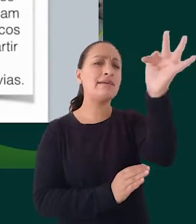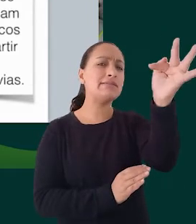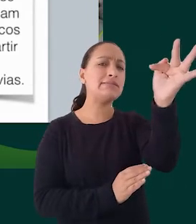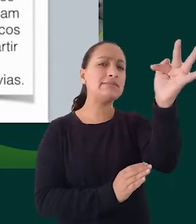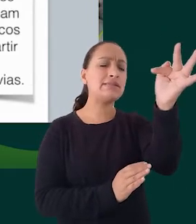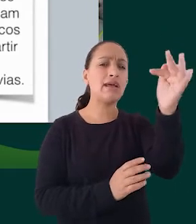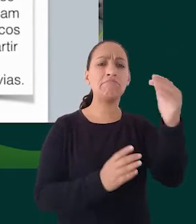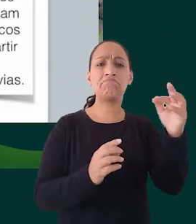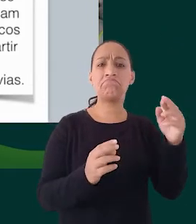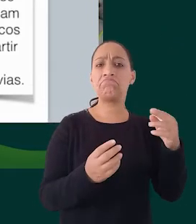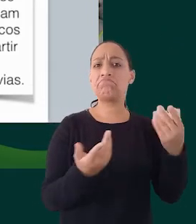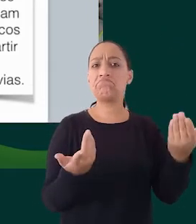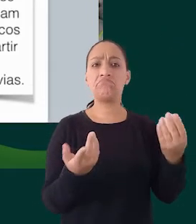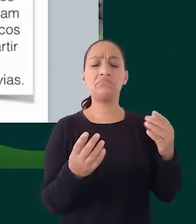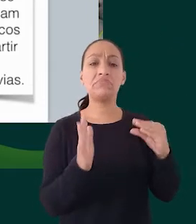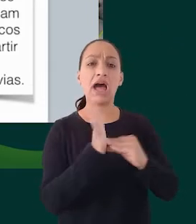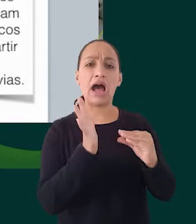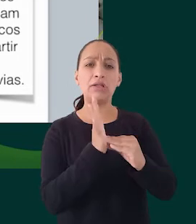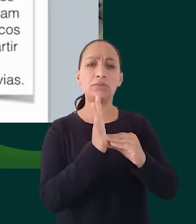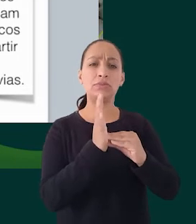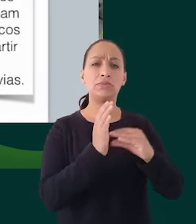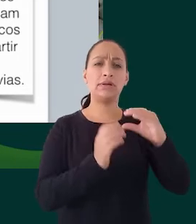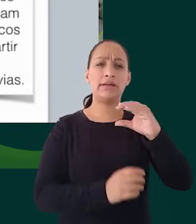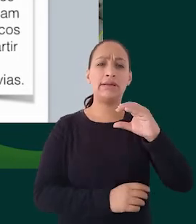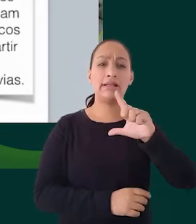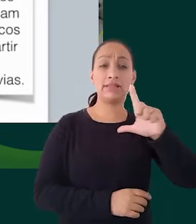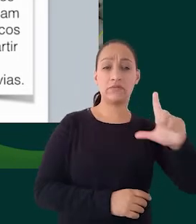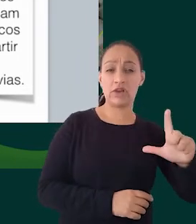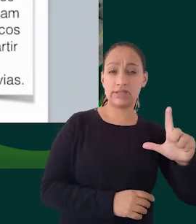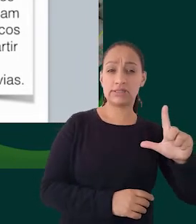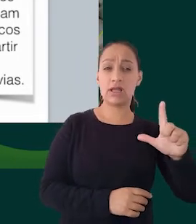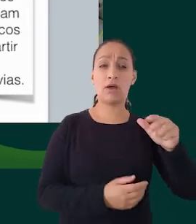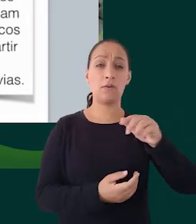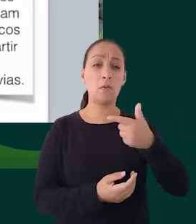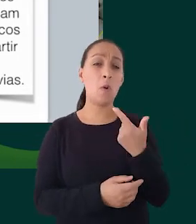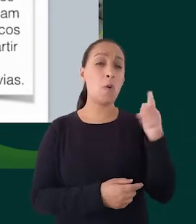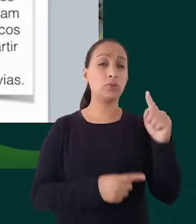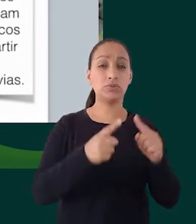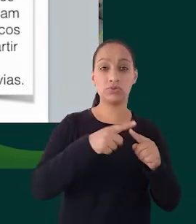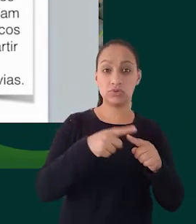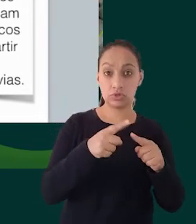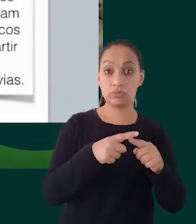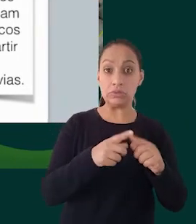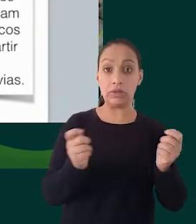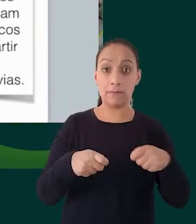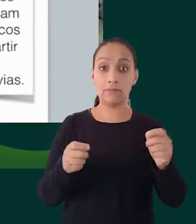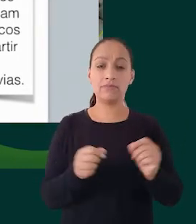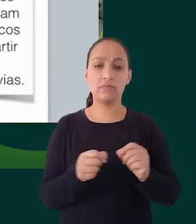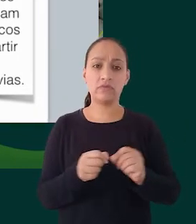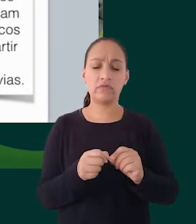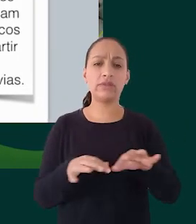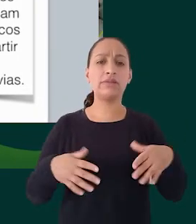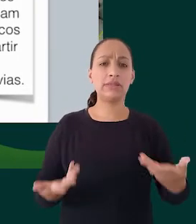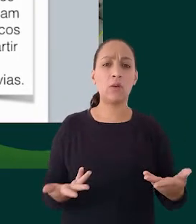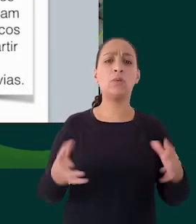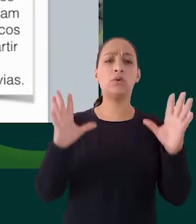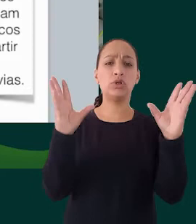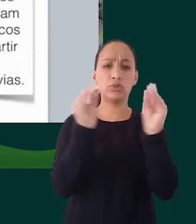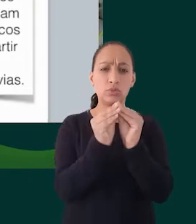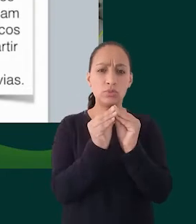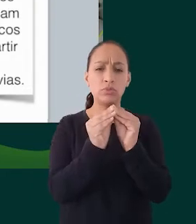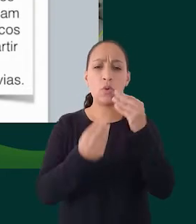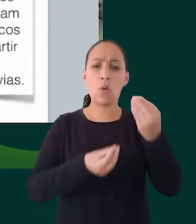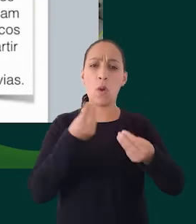outras, classificação dos dados, dentre outras coisas. Então, isso aqui é um resumo, né, um desenvolvimento de